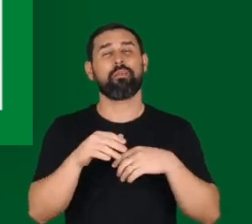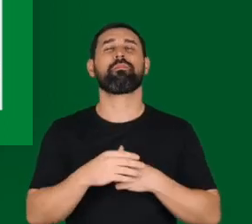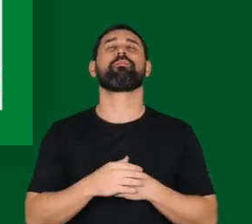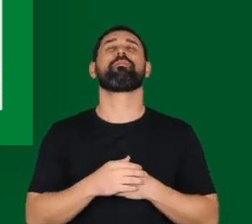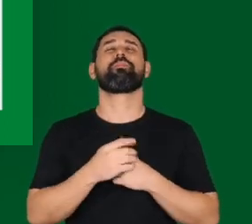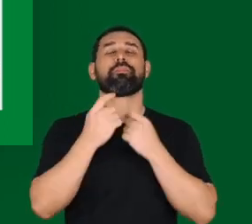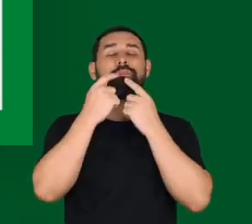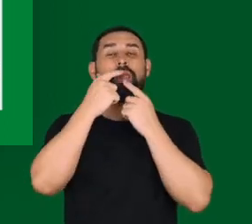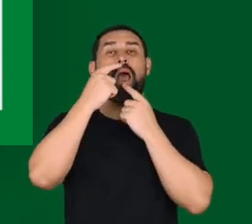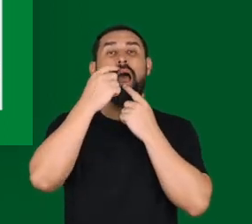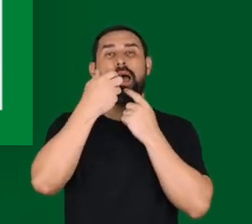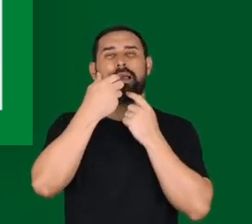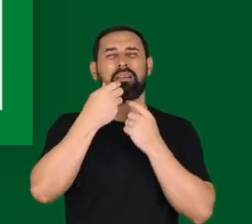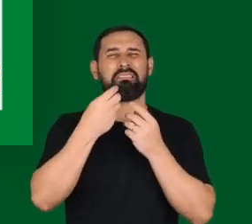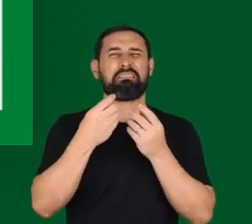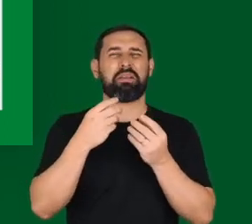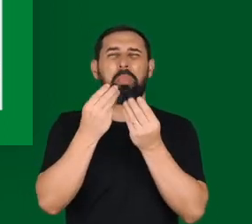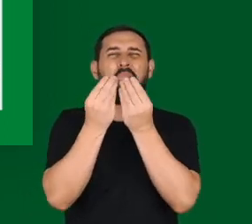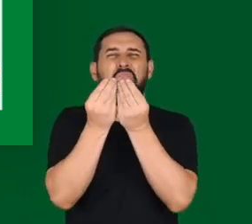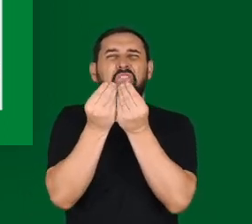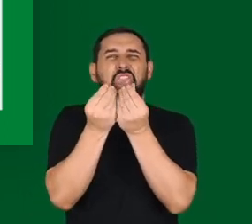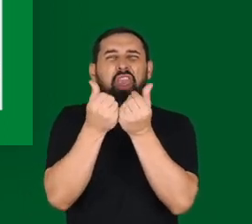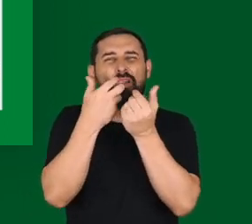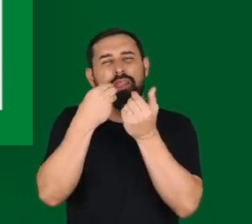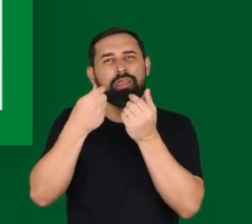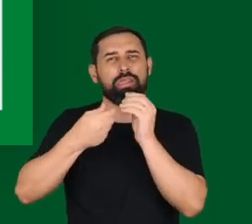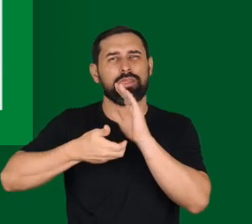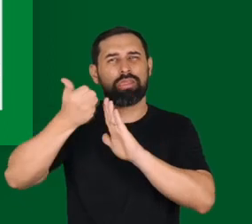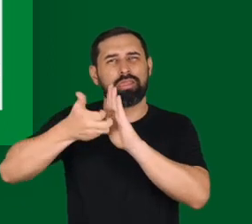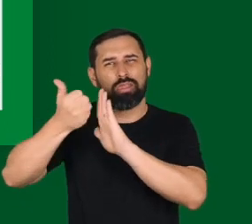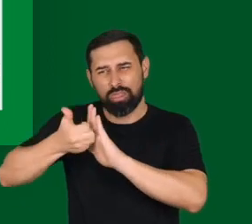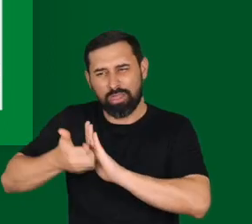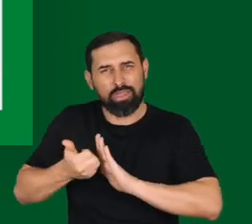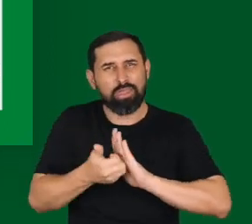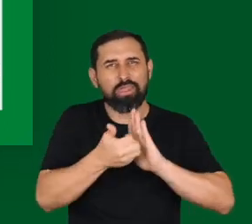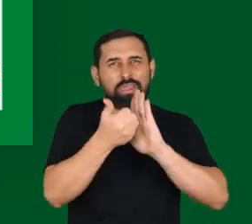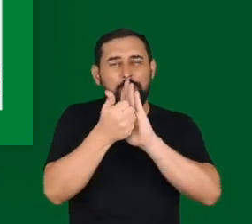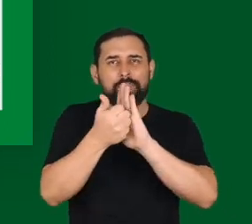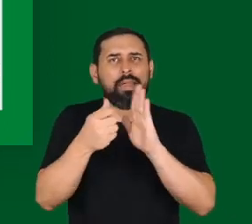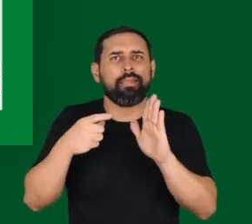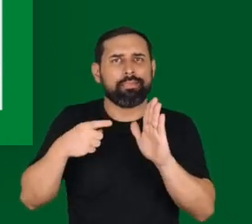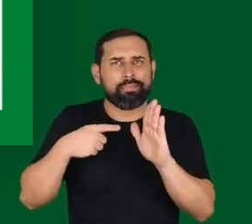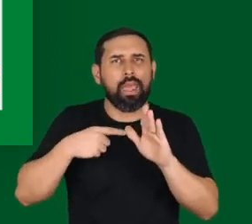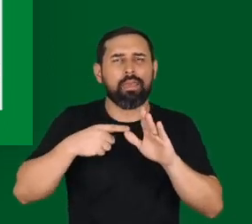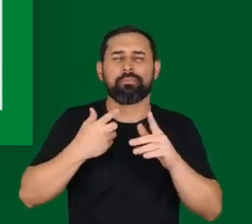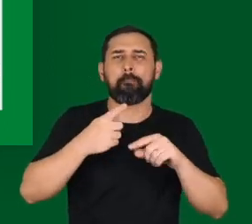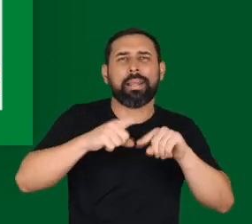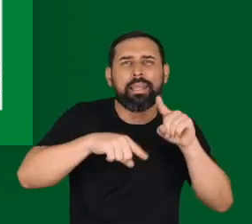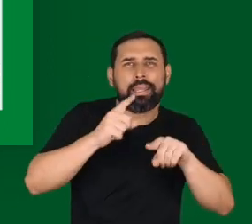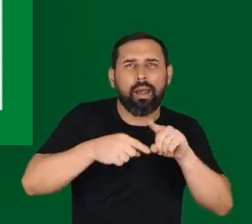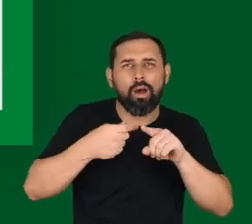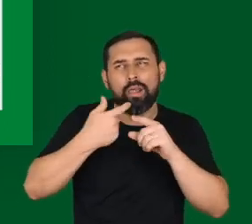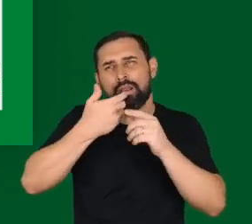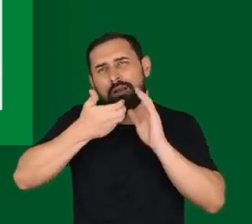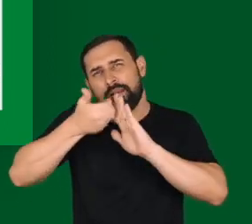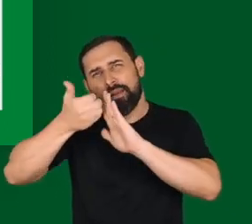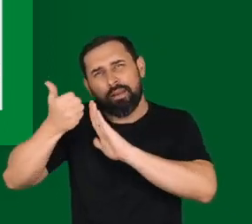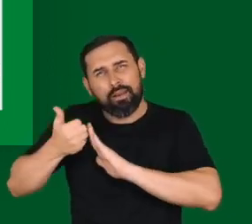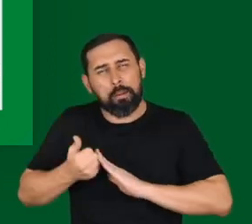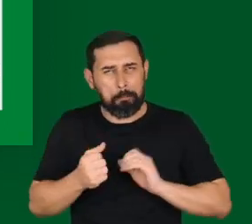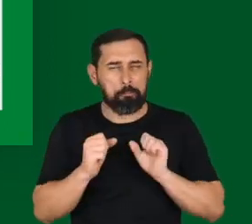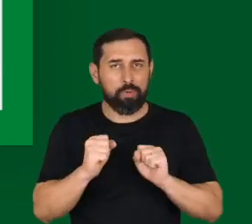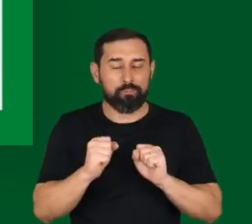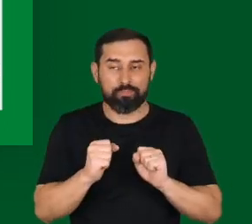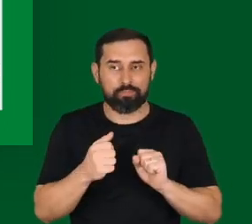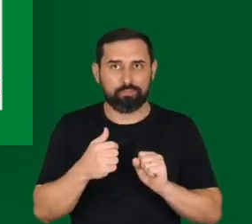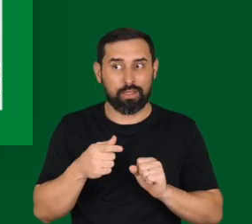excesso ali de secreção, né? A gente tem alguns dispositivos que a gente pode utilizar, mas a primeira manobra para eu manter